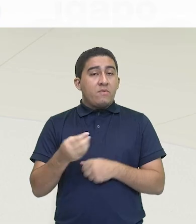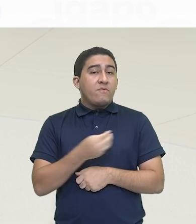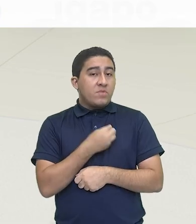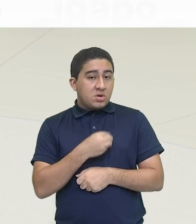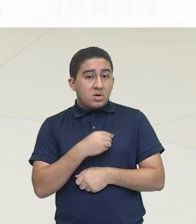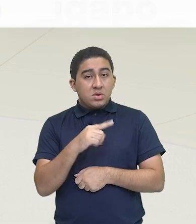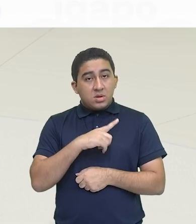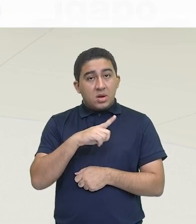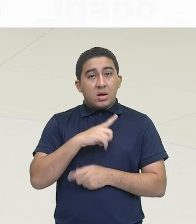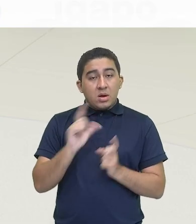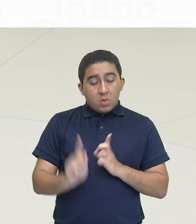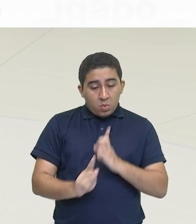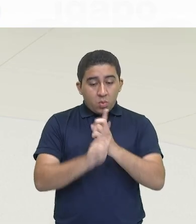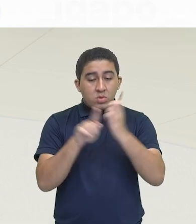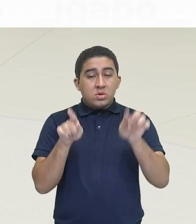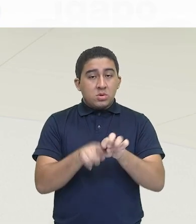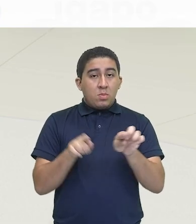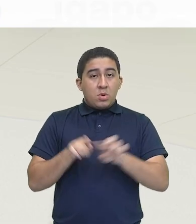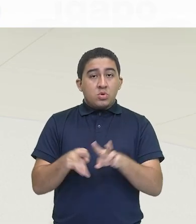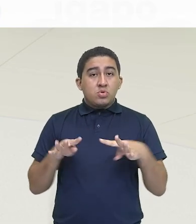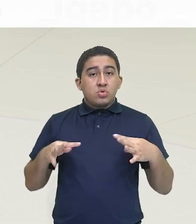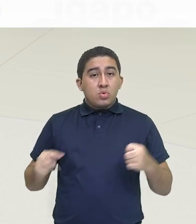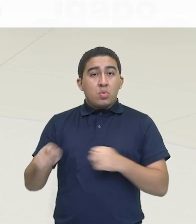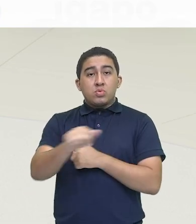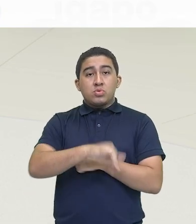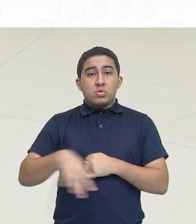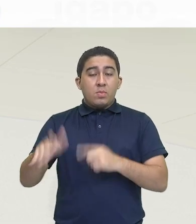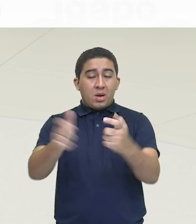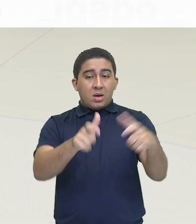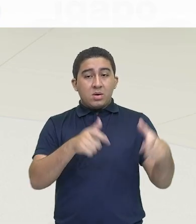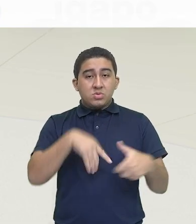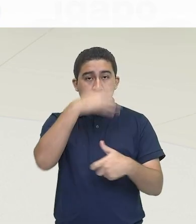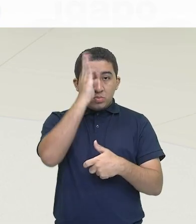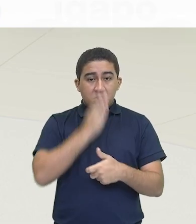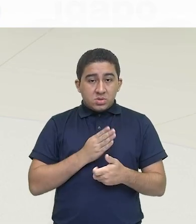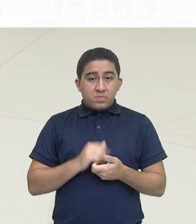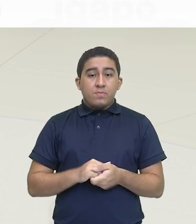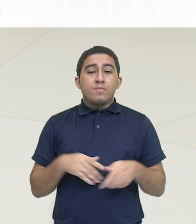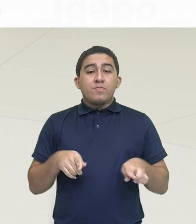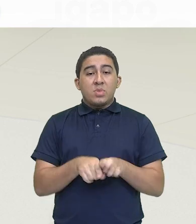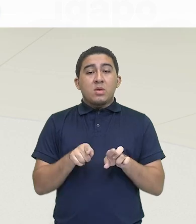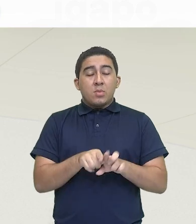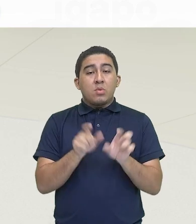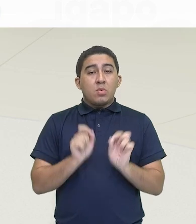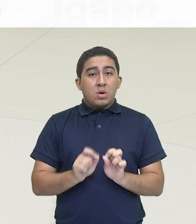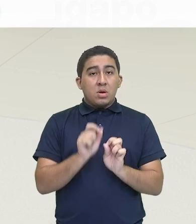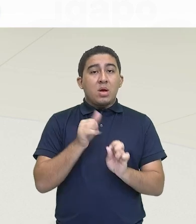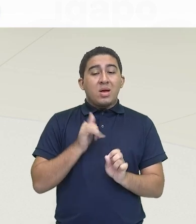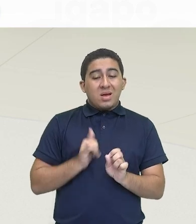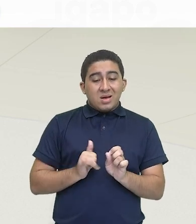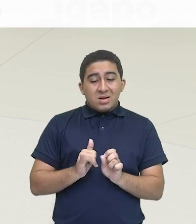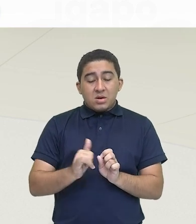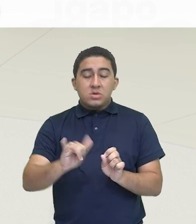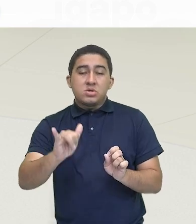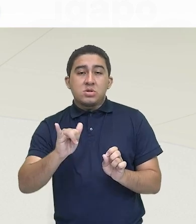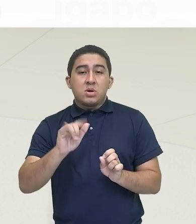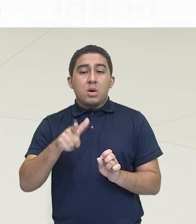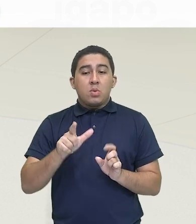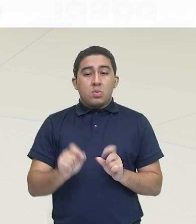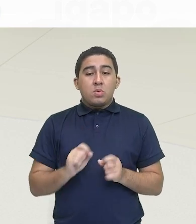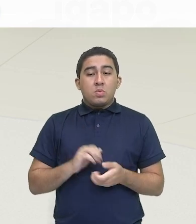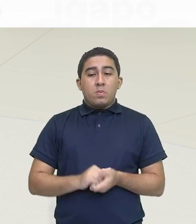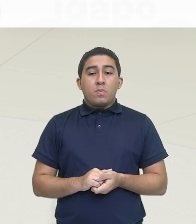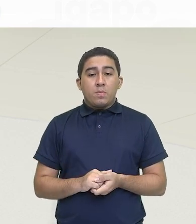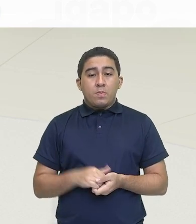vivos, eles são encontrados em todos os biomas do Brasil, né? E também o fluxo de energia, fluxo